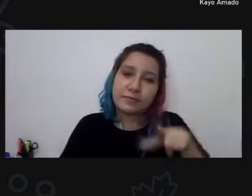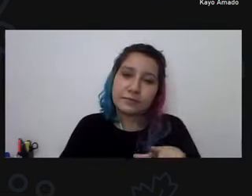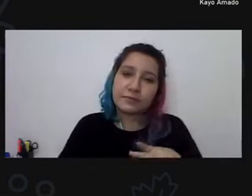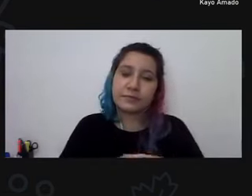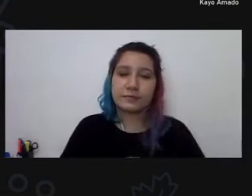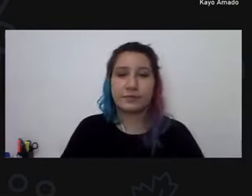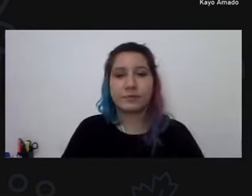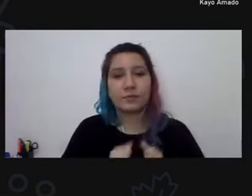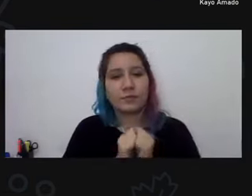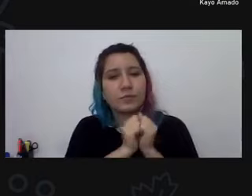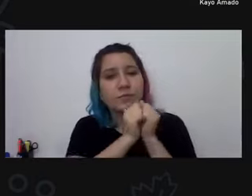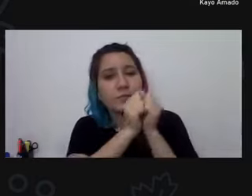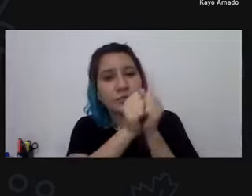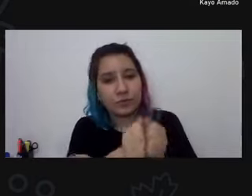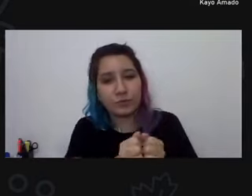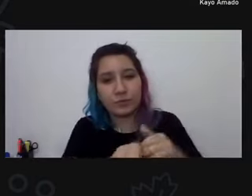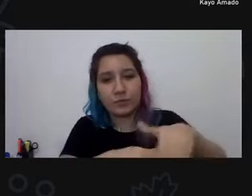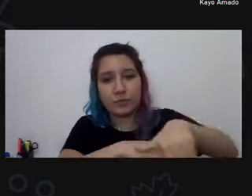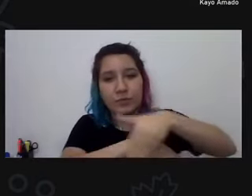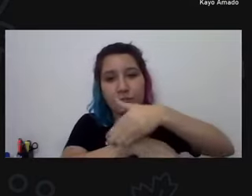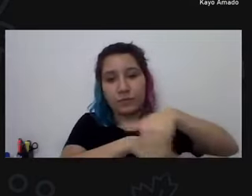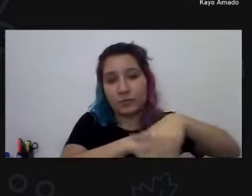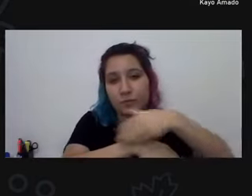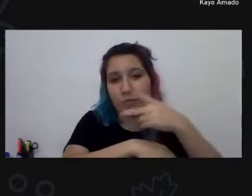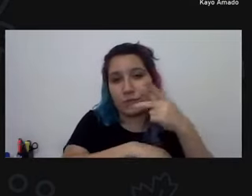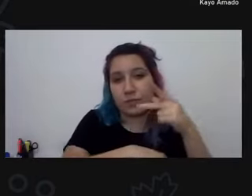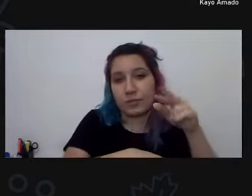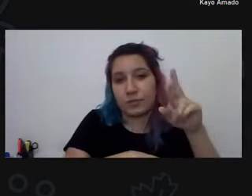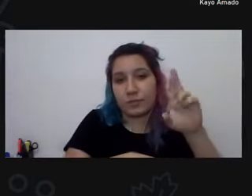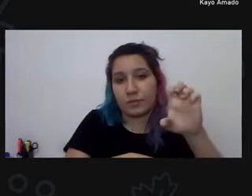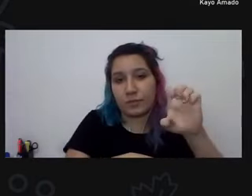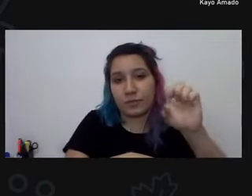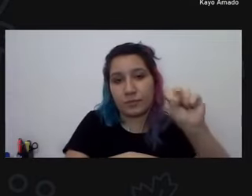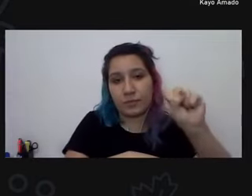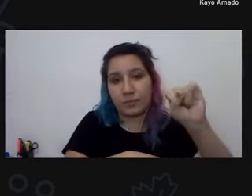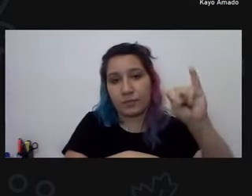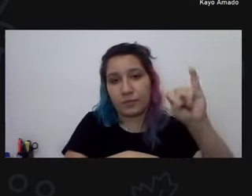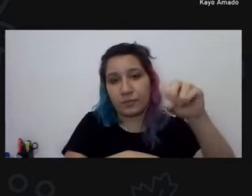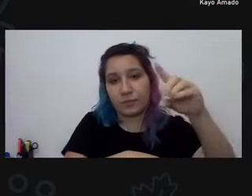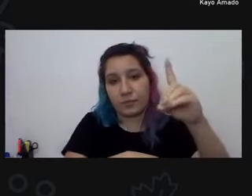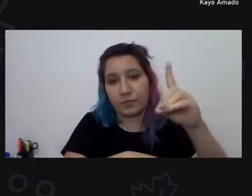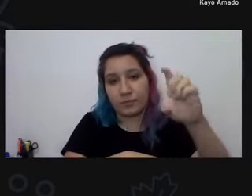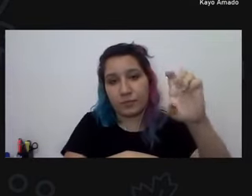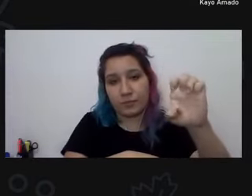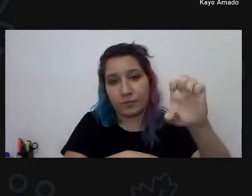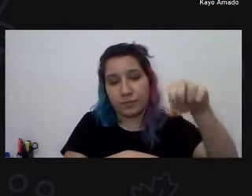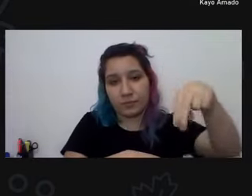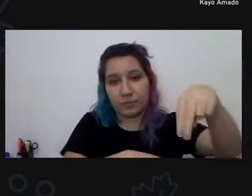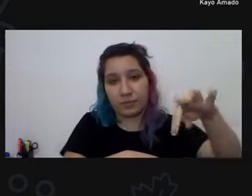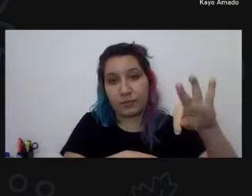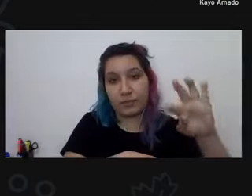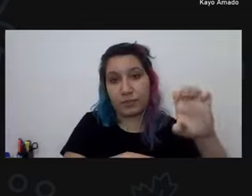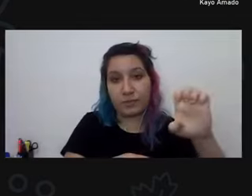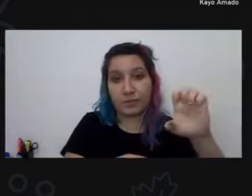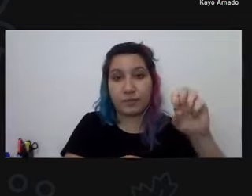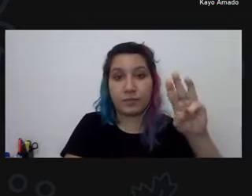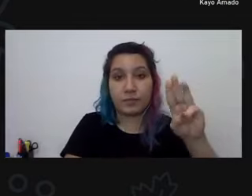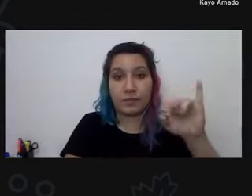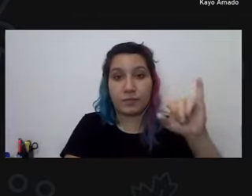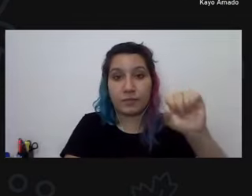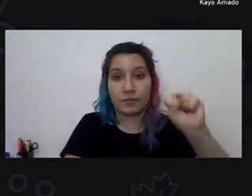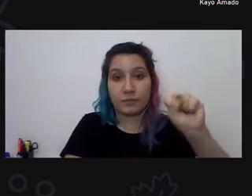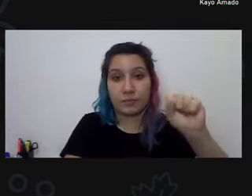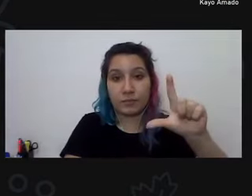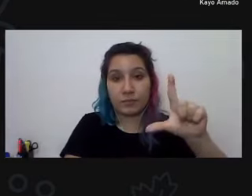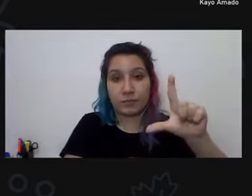escritório, na Avenida Presidente Wilson, 65, Itararé, São Vicente, e estamos aqui, mais uma vez, para discutir